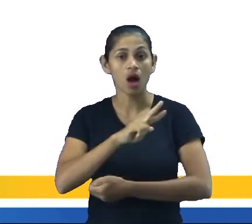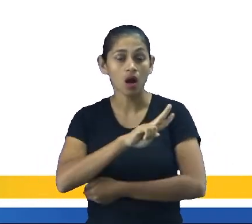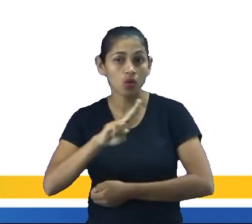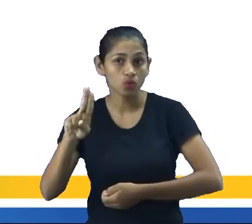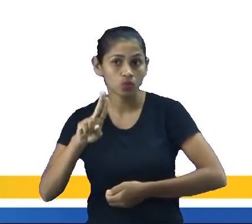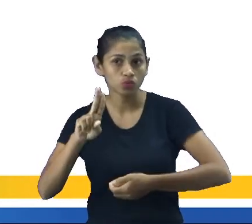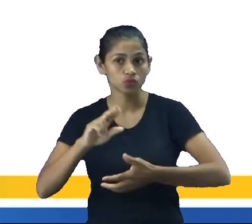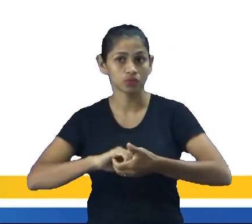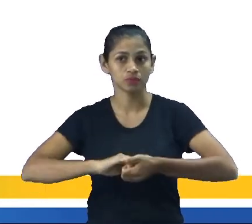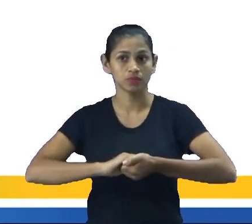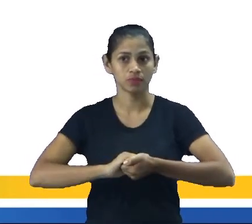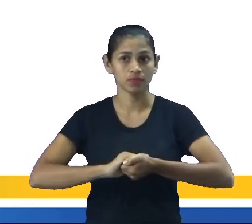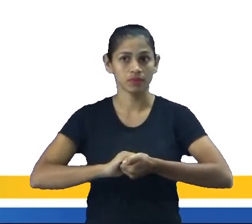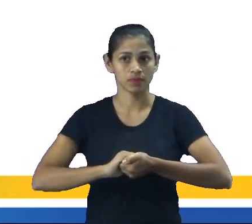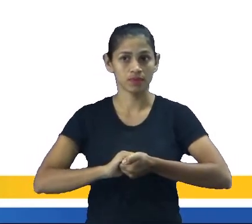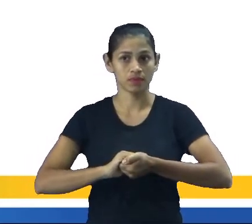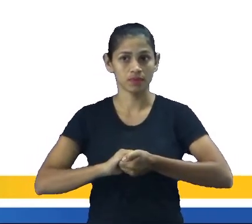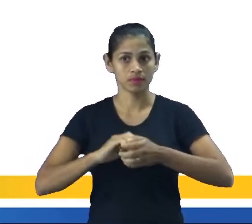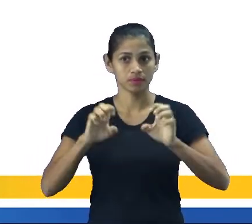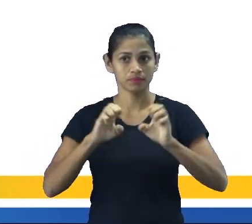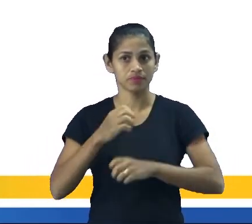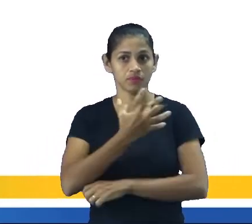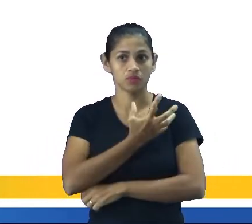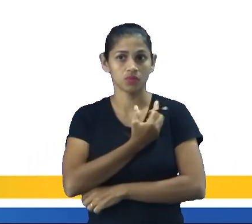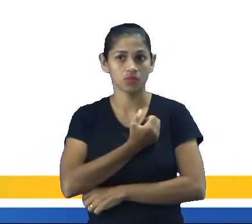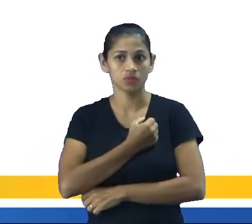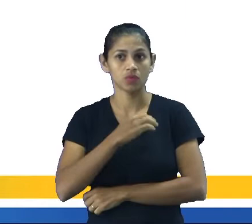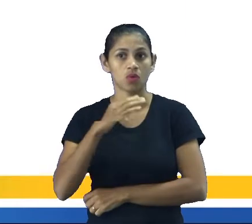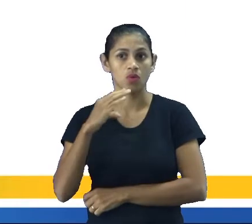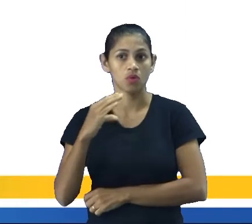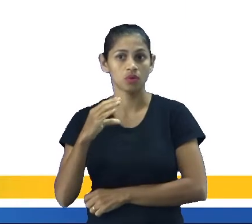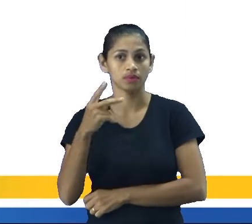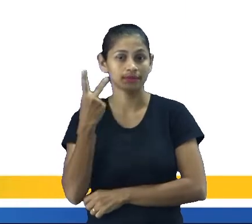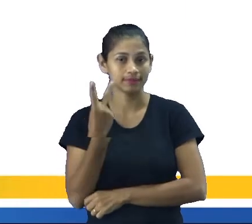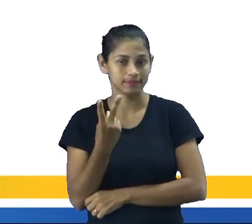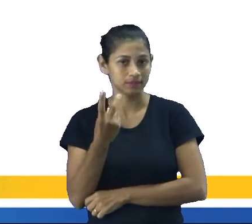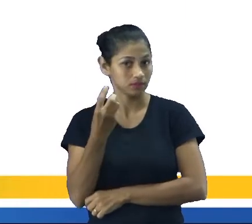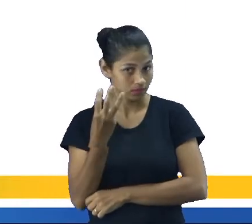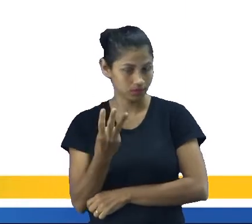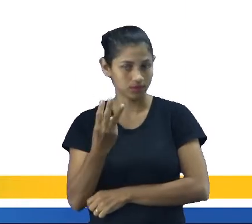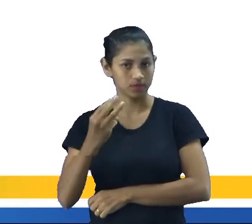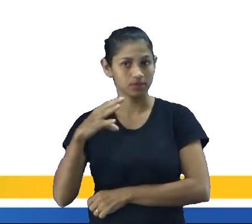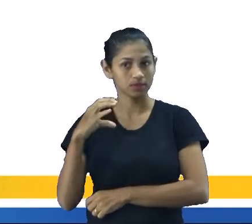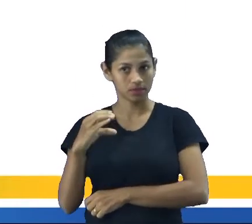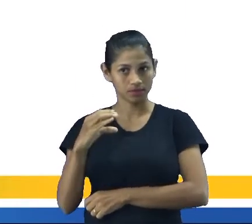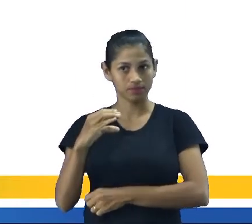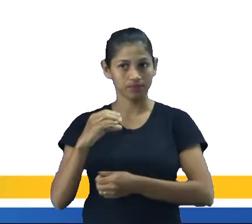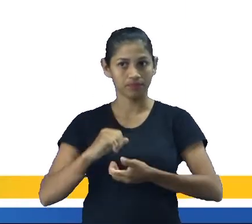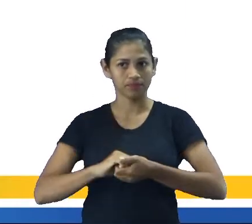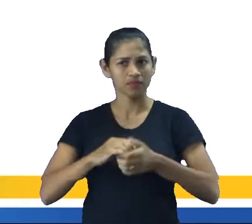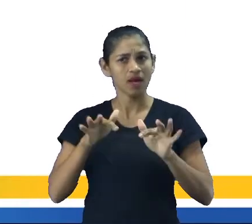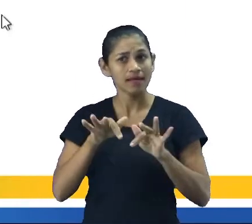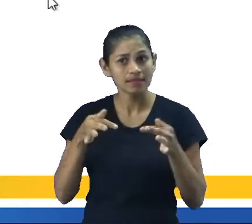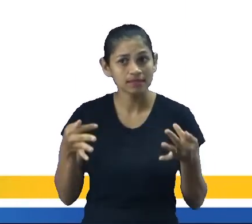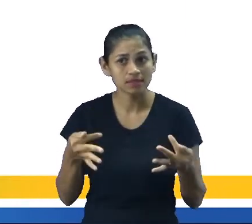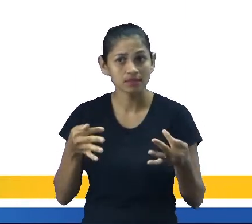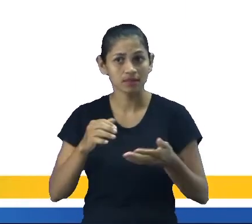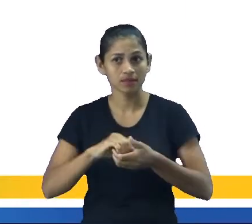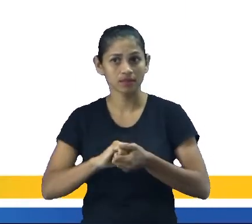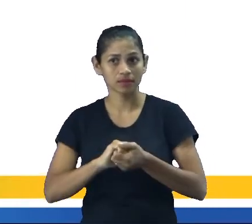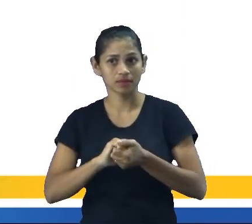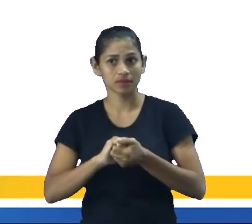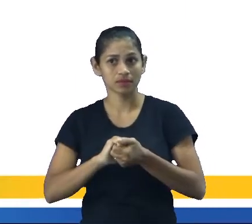de carbonos, aqui nesse exemplo é prop, 3 carbonos. A gente vai colocar a ligação simples, an, e